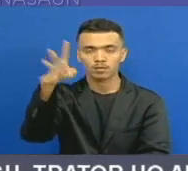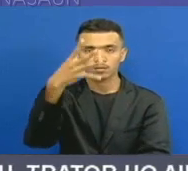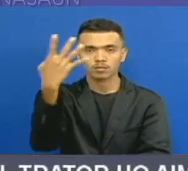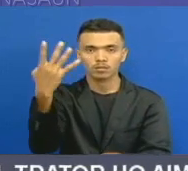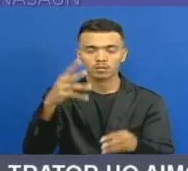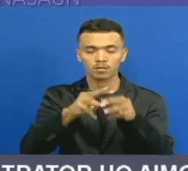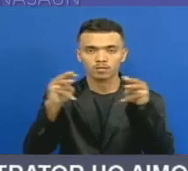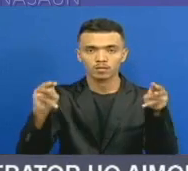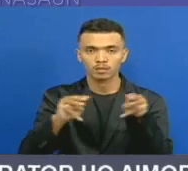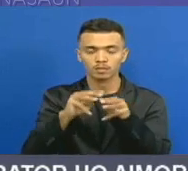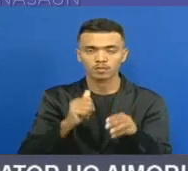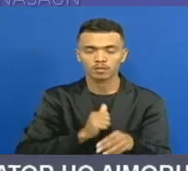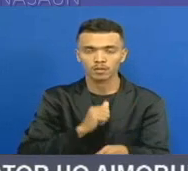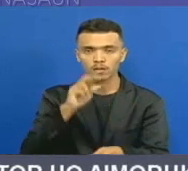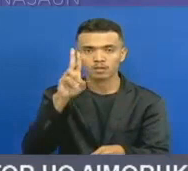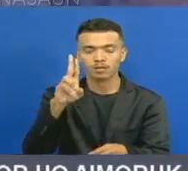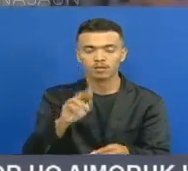e município Aileu.